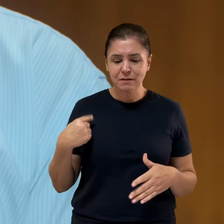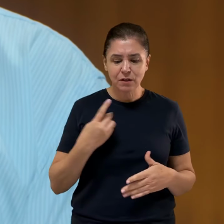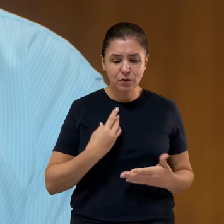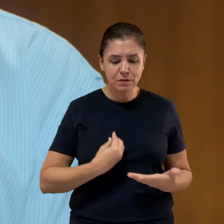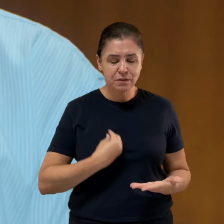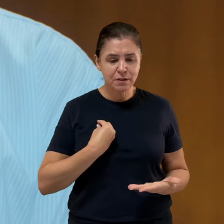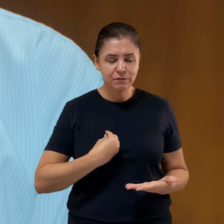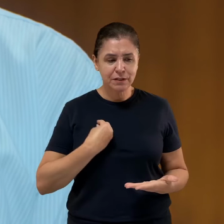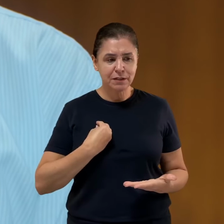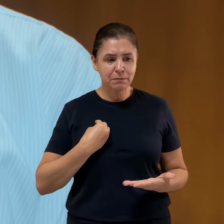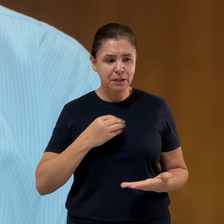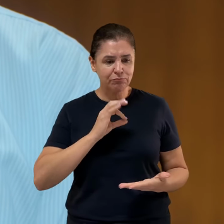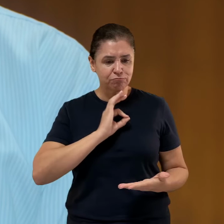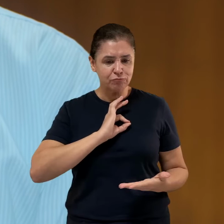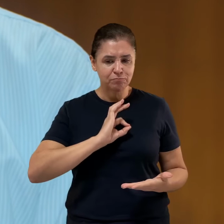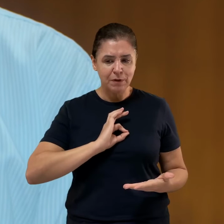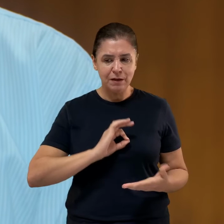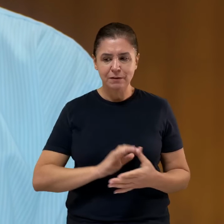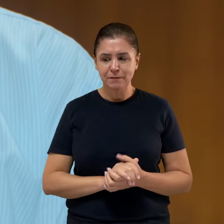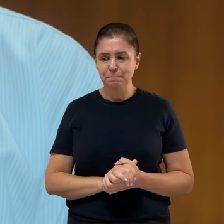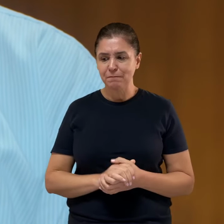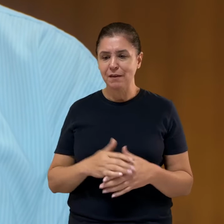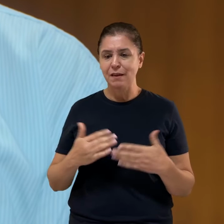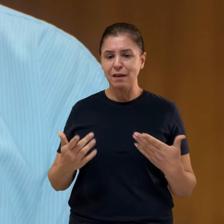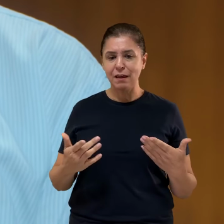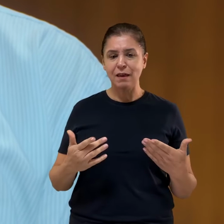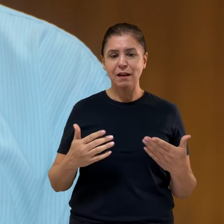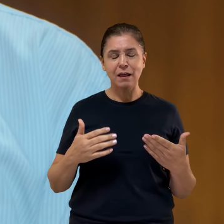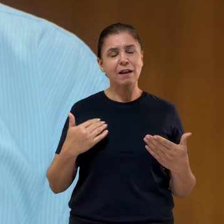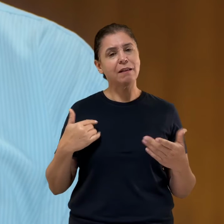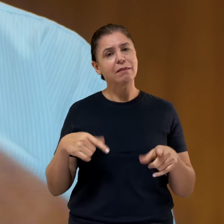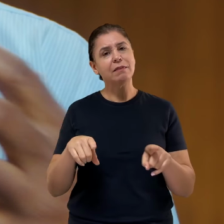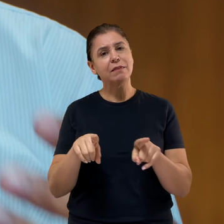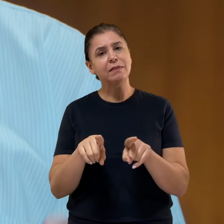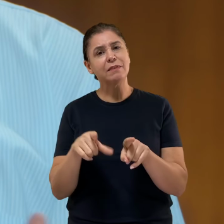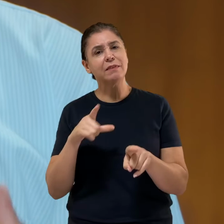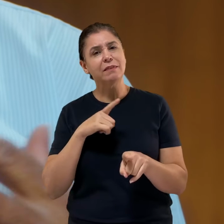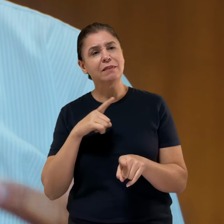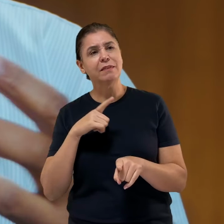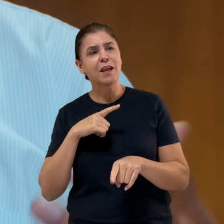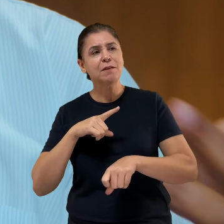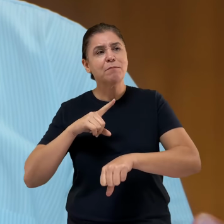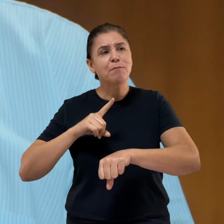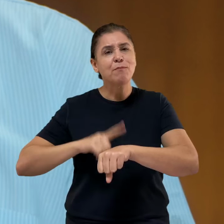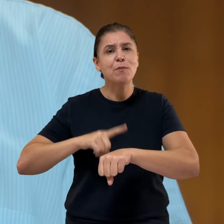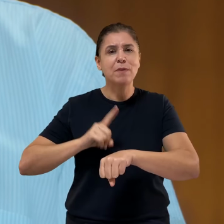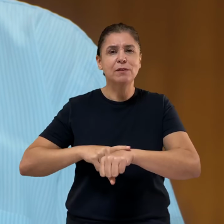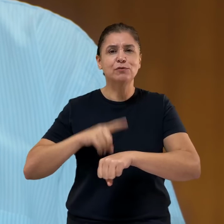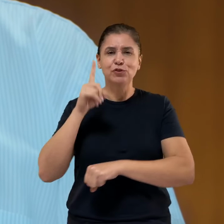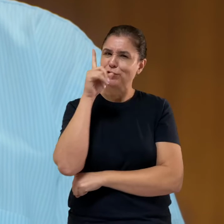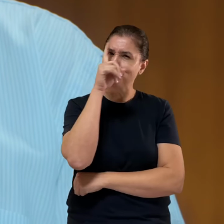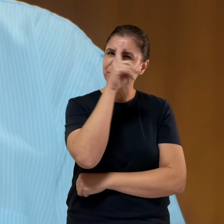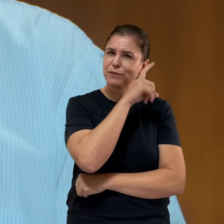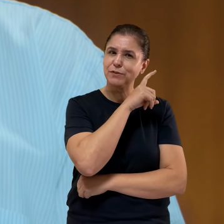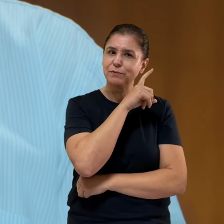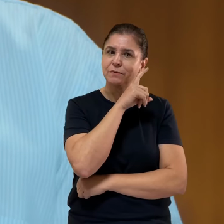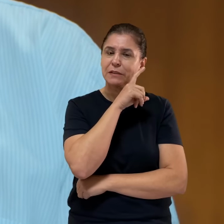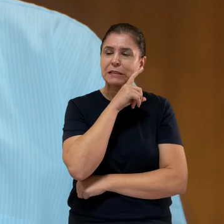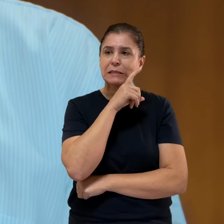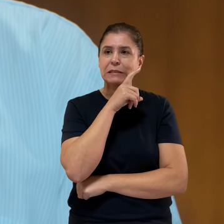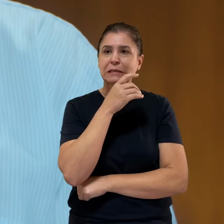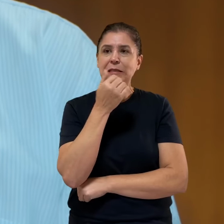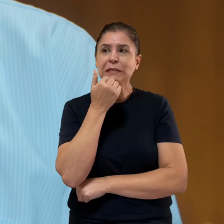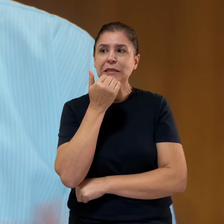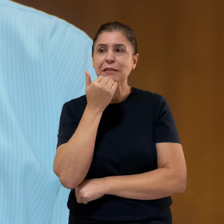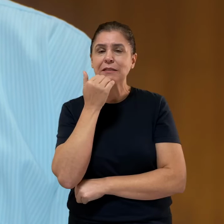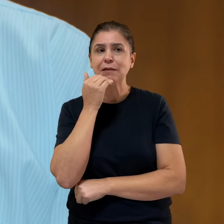também de padre, ela traz, ela é revestida por esse momento que nem